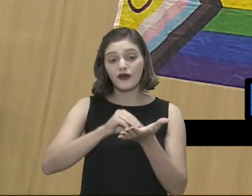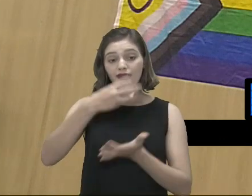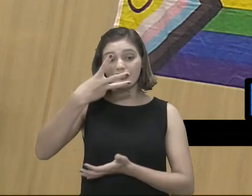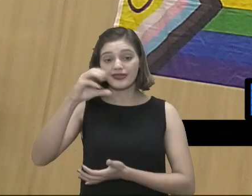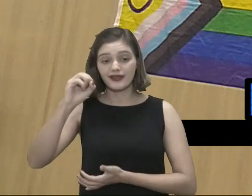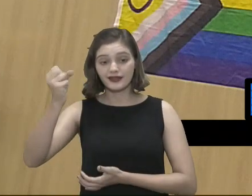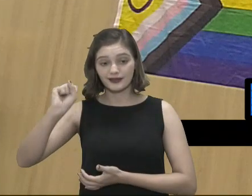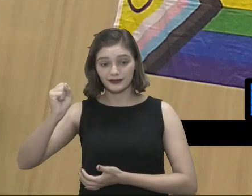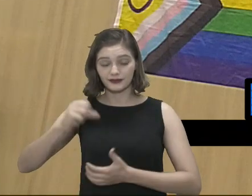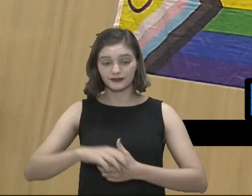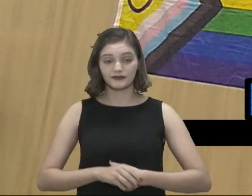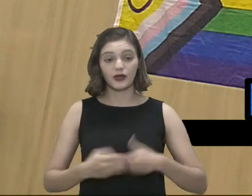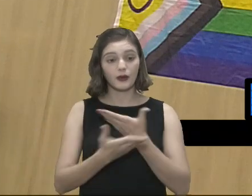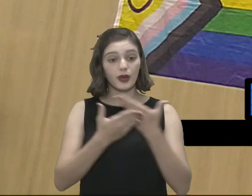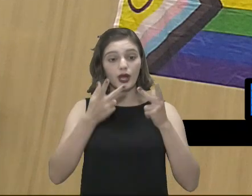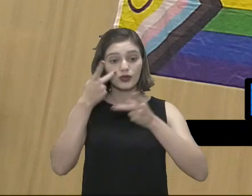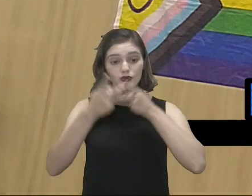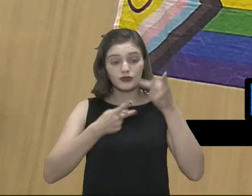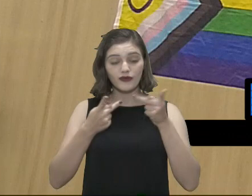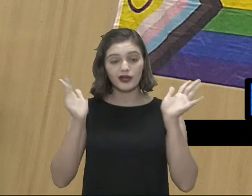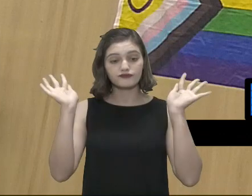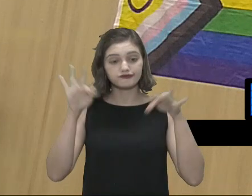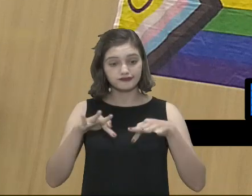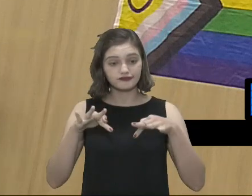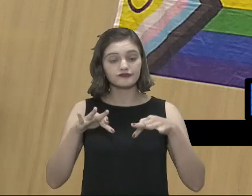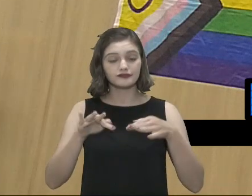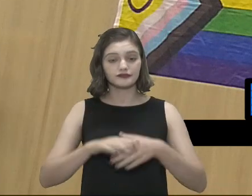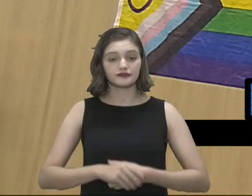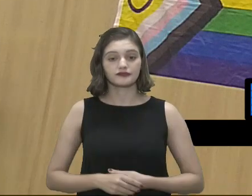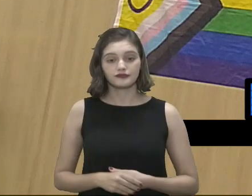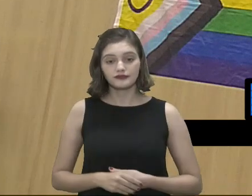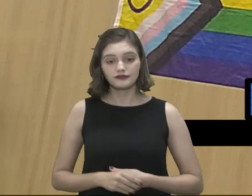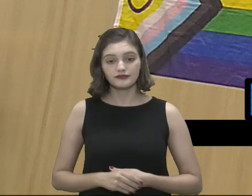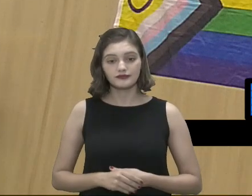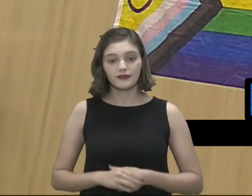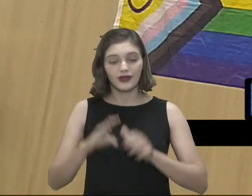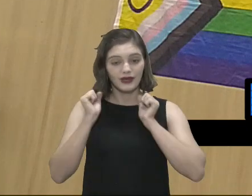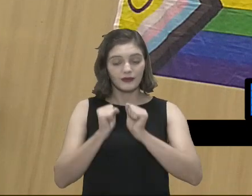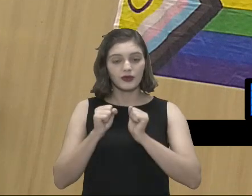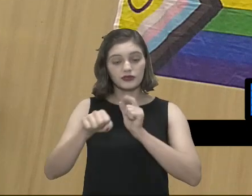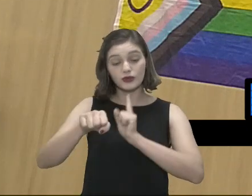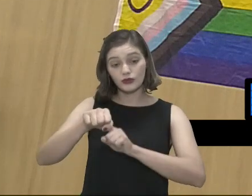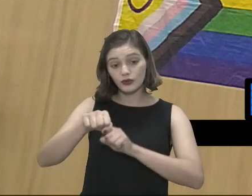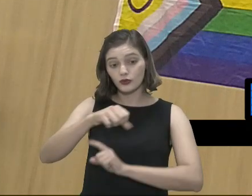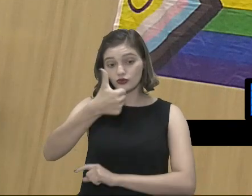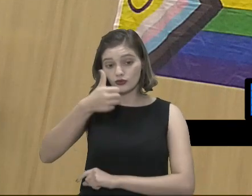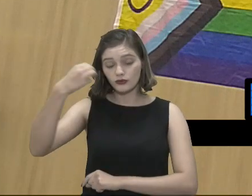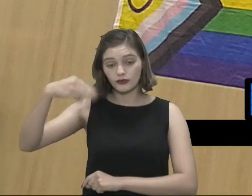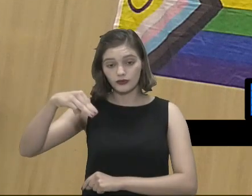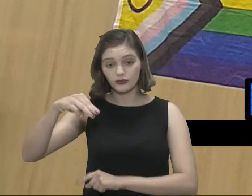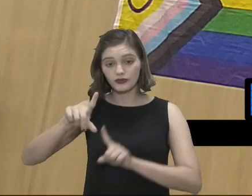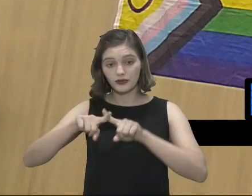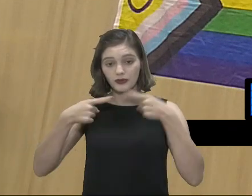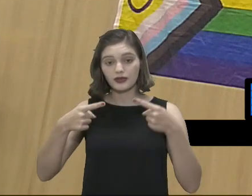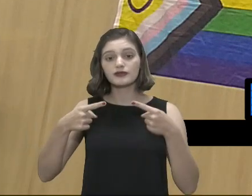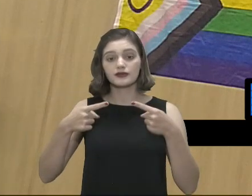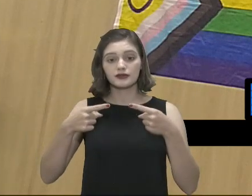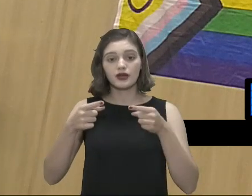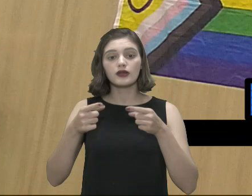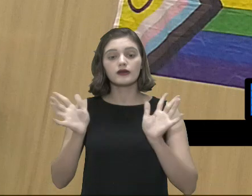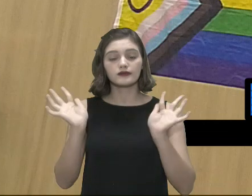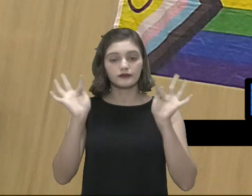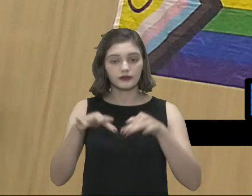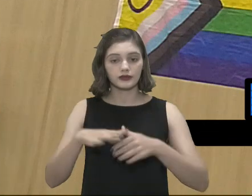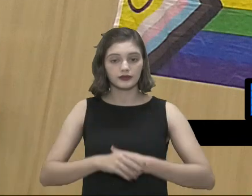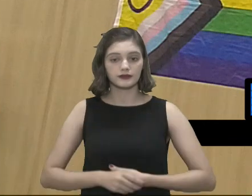segundos para a sua fala ser concluída. Então, eu posso dar uma tolerância aqui de um minuto, mas aí já se encaminhar para o final,